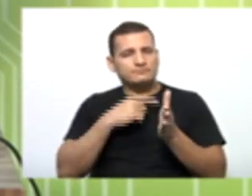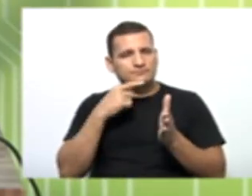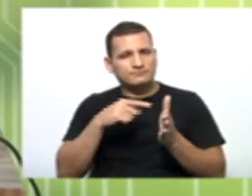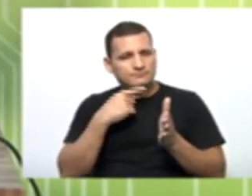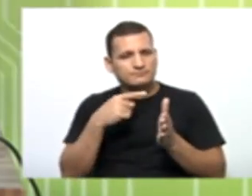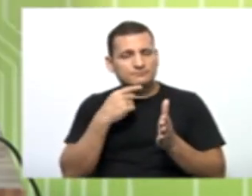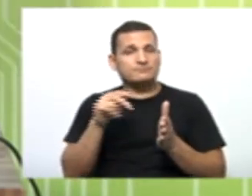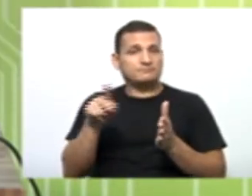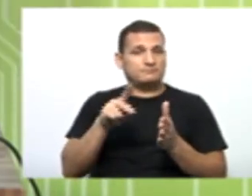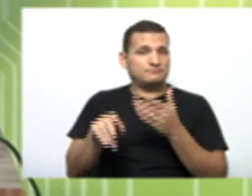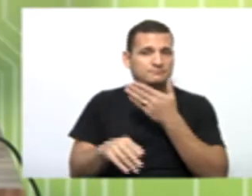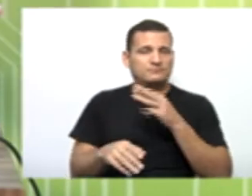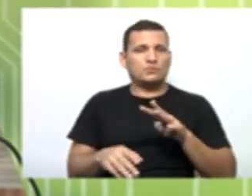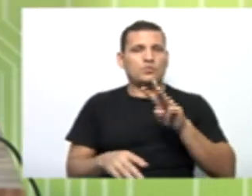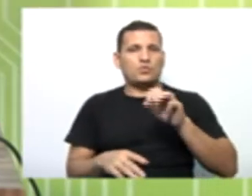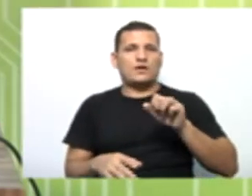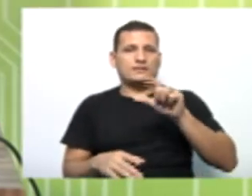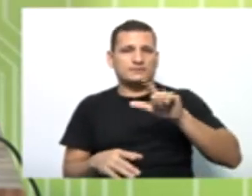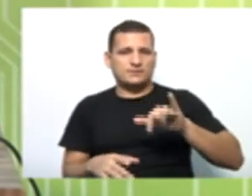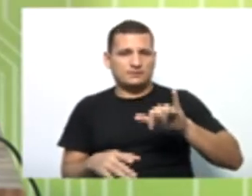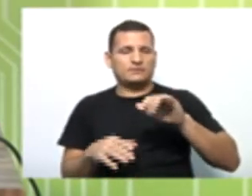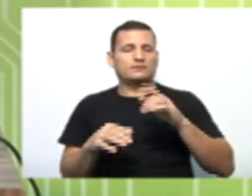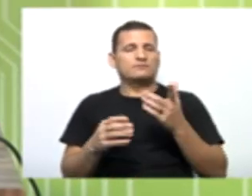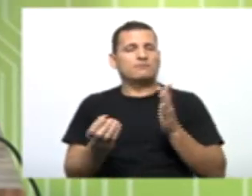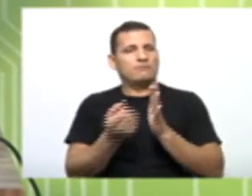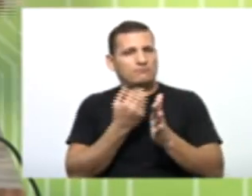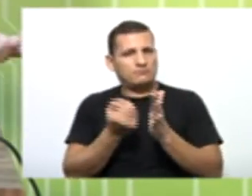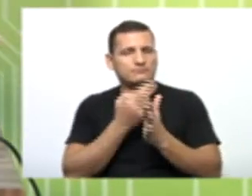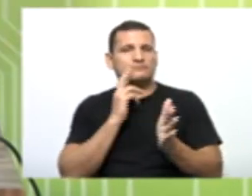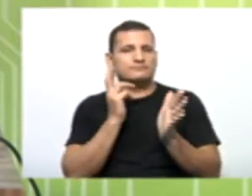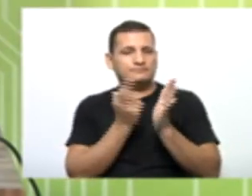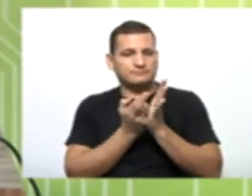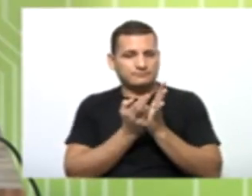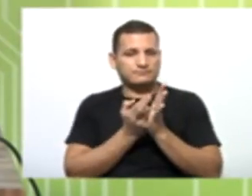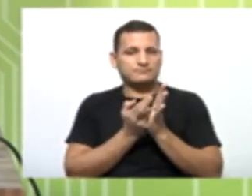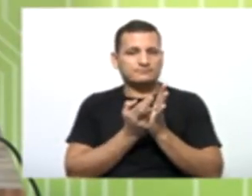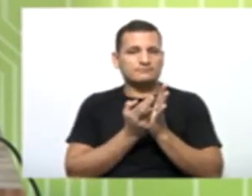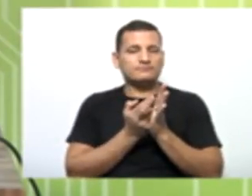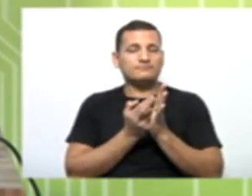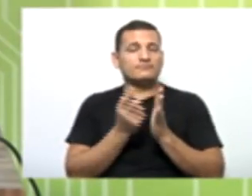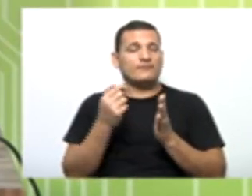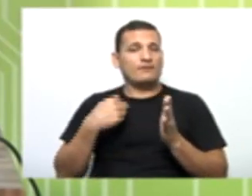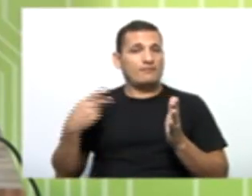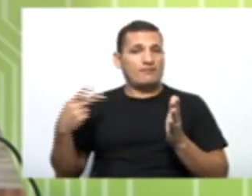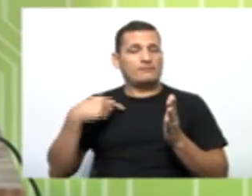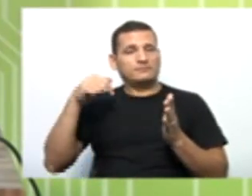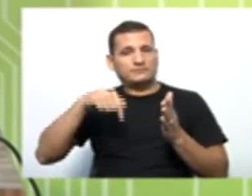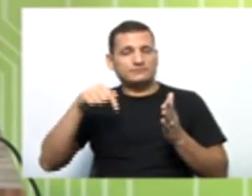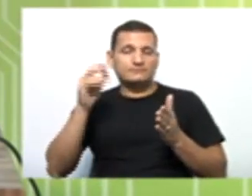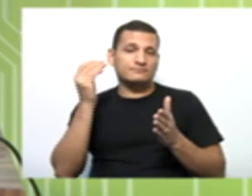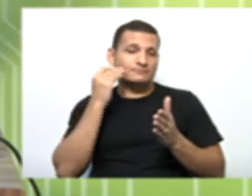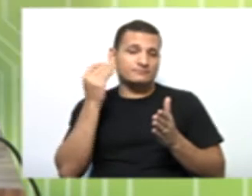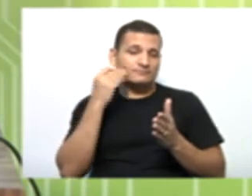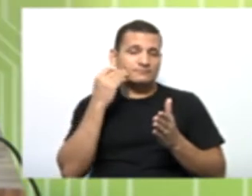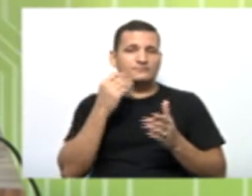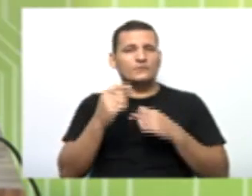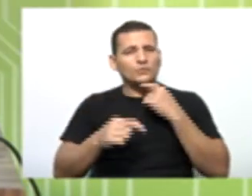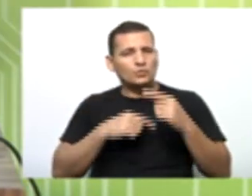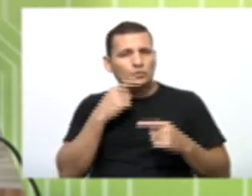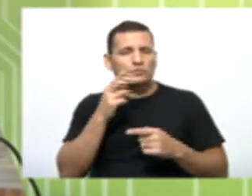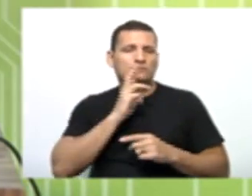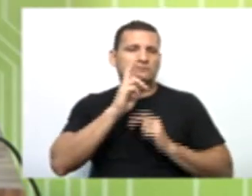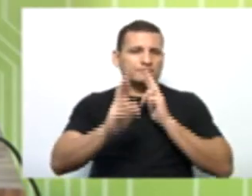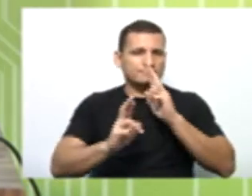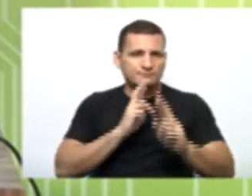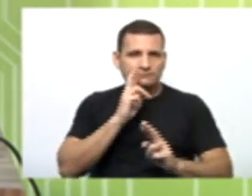dúvidas para o professor Wesley, mandem as respostas, né, que nós estaremos aqui, evidentemente, tentando tirar as dúvidas